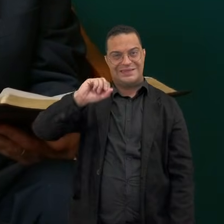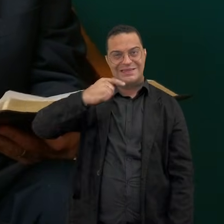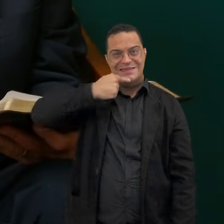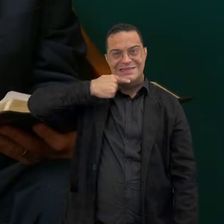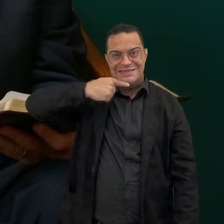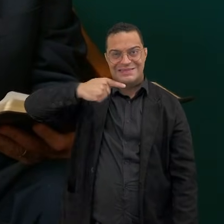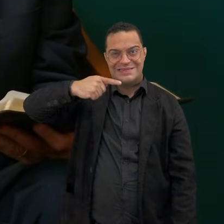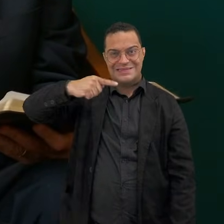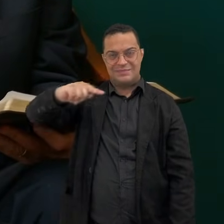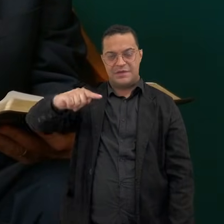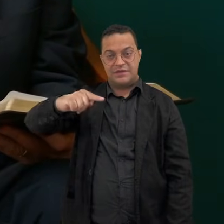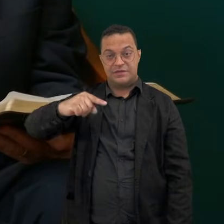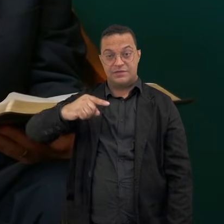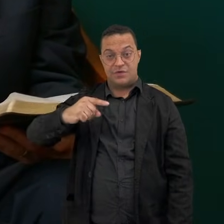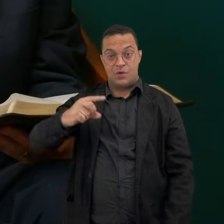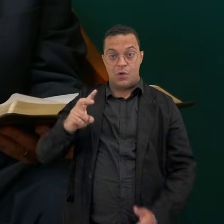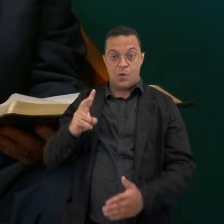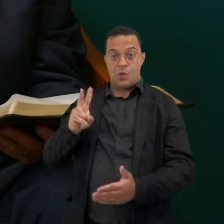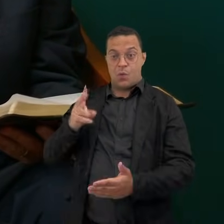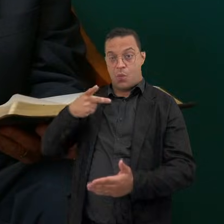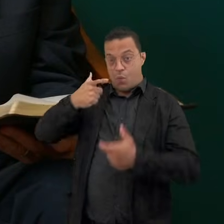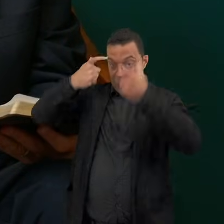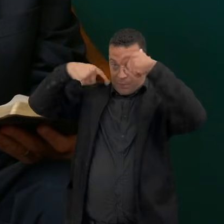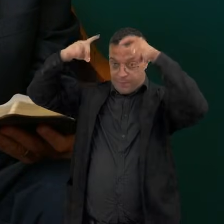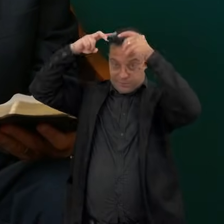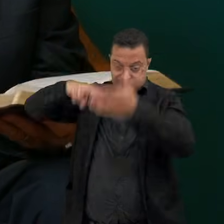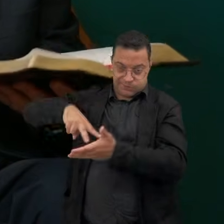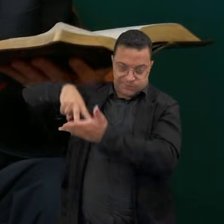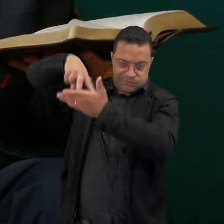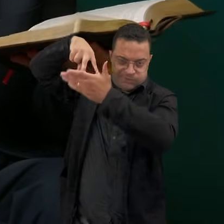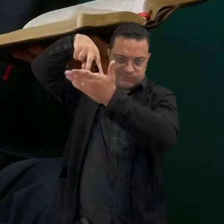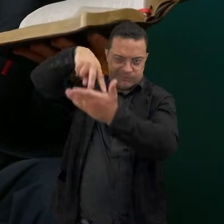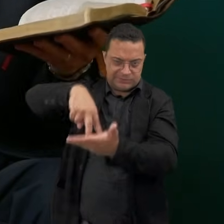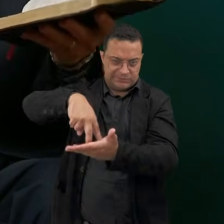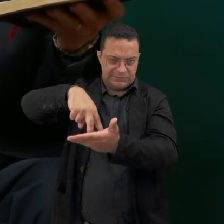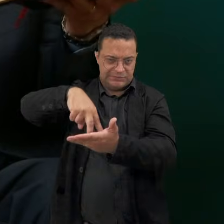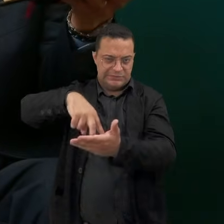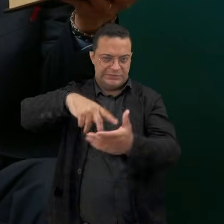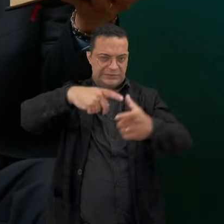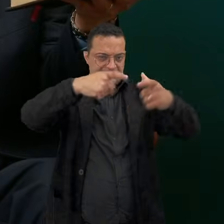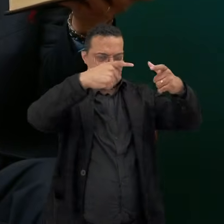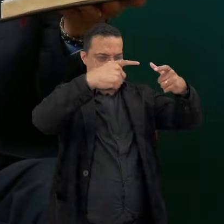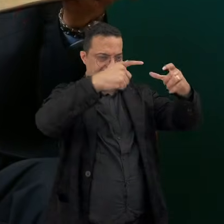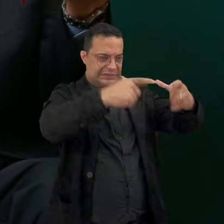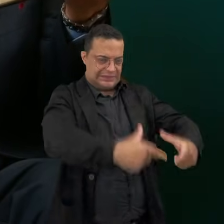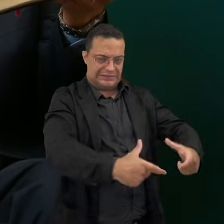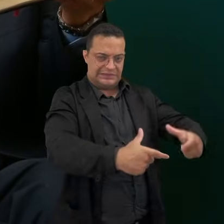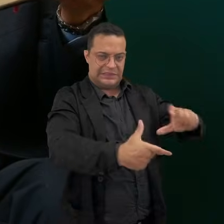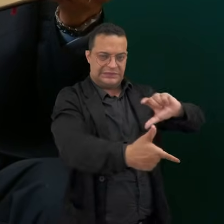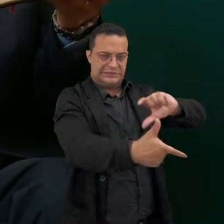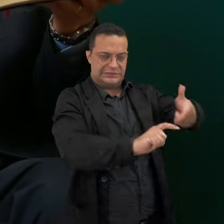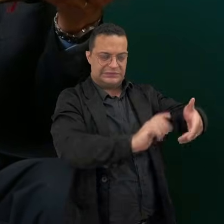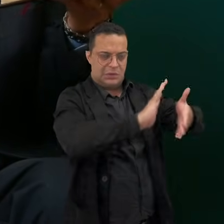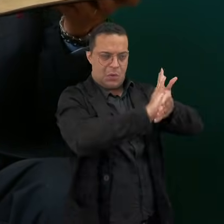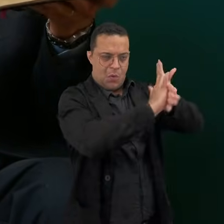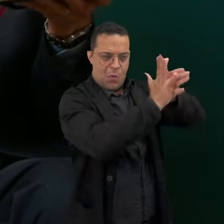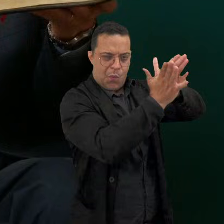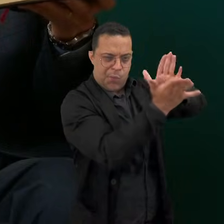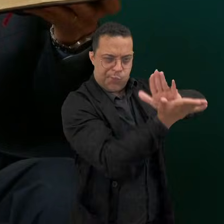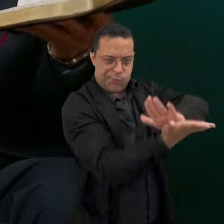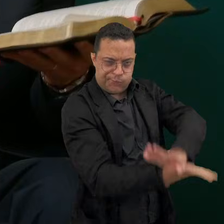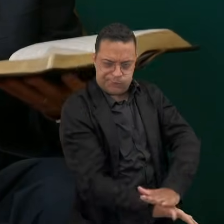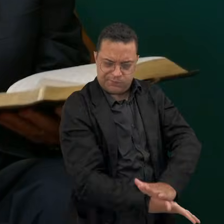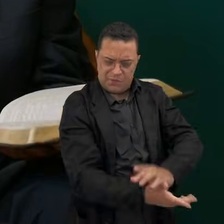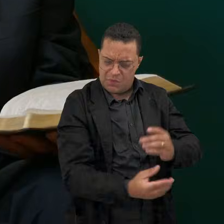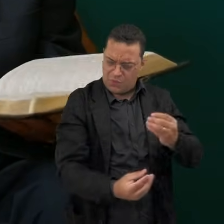viria o povo do príncipe e destruiria a cidade. Normalmente, para destruir uma cidade, vem o povo do rei, não é isso? É o rei que... Sim. O príncipe, ele é